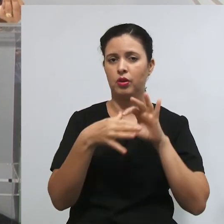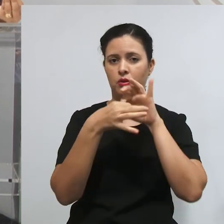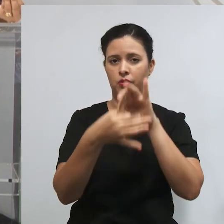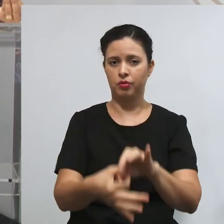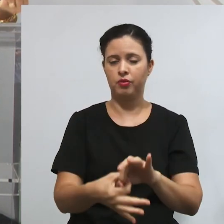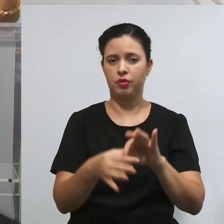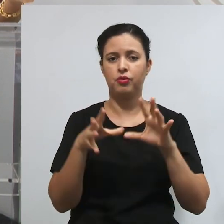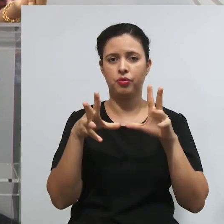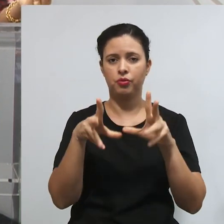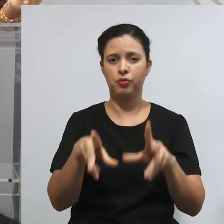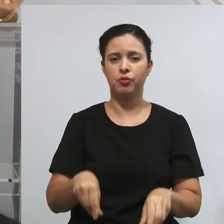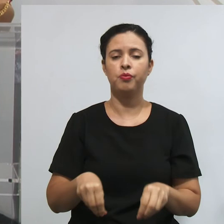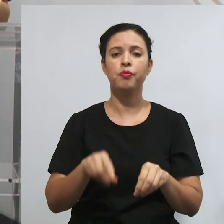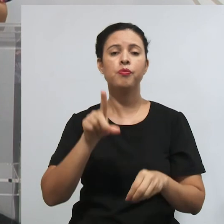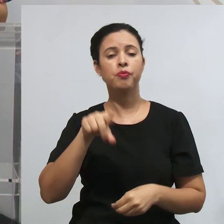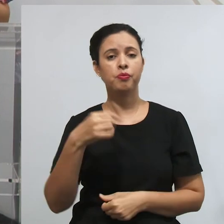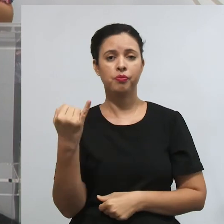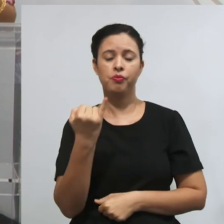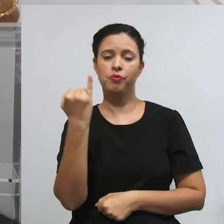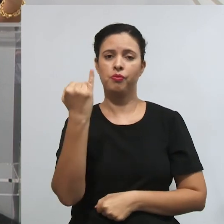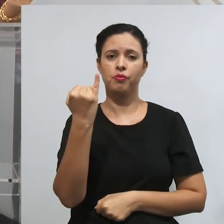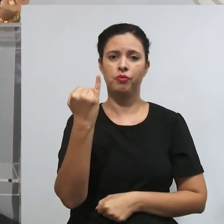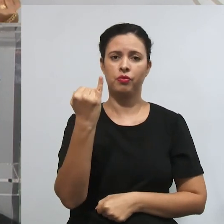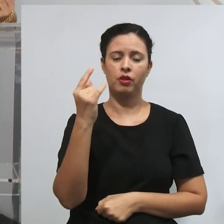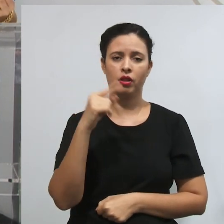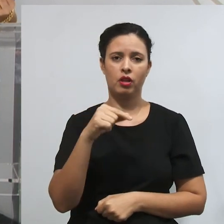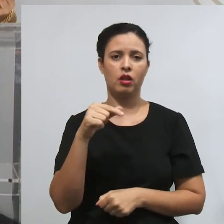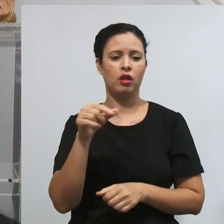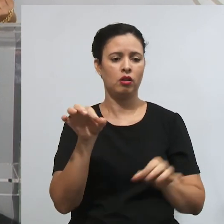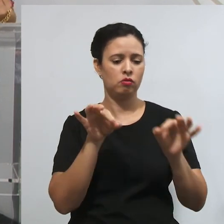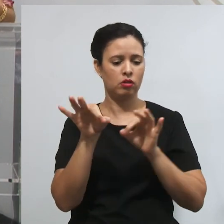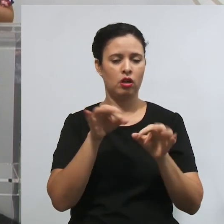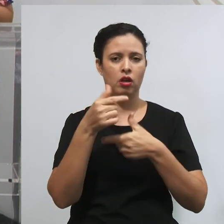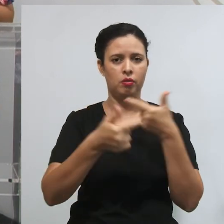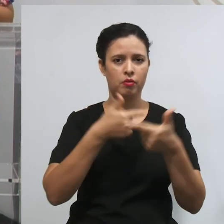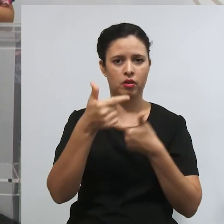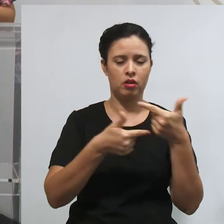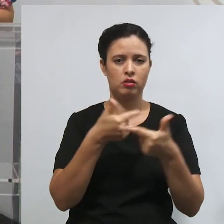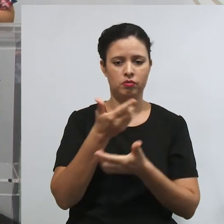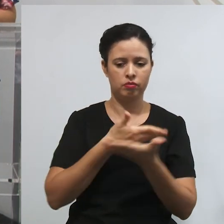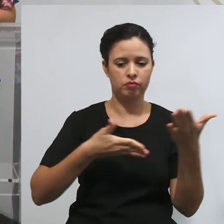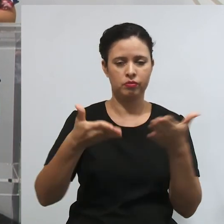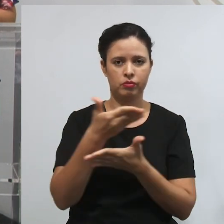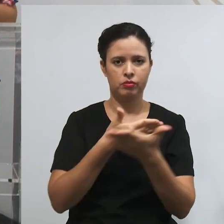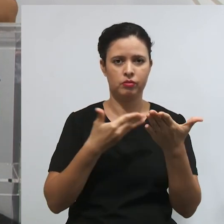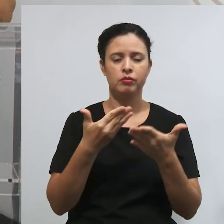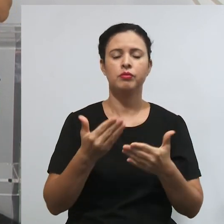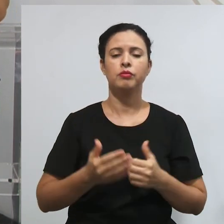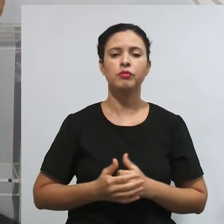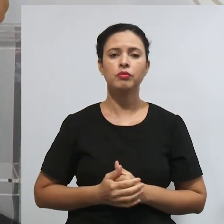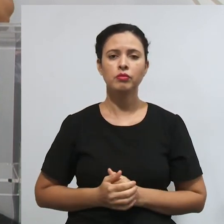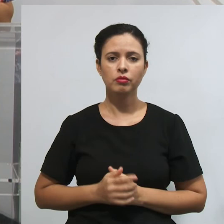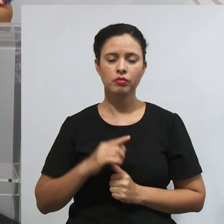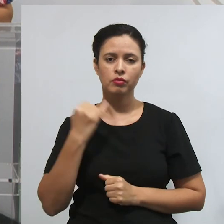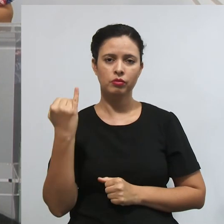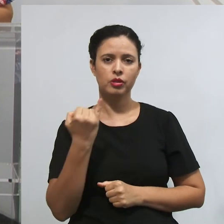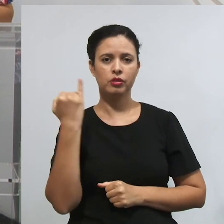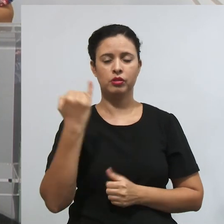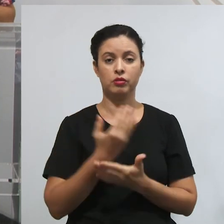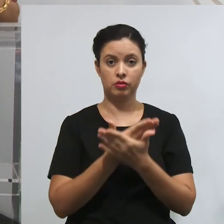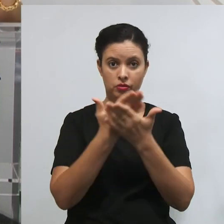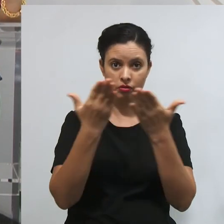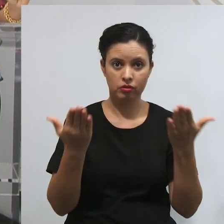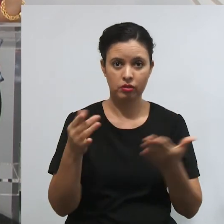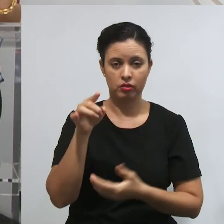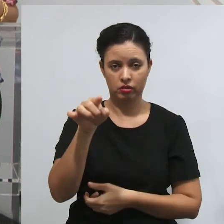como um todo. Então, é uma ação articulada. Ele não se dá isoladamente. É importante que você,